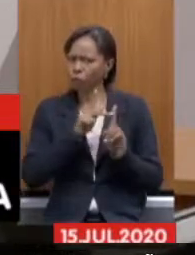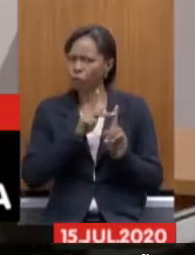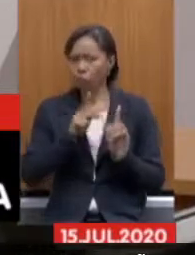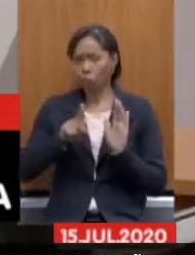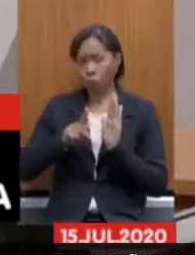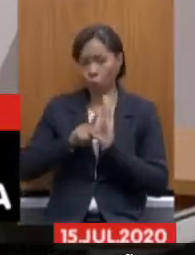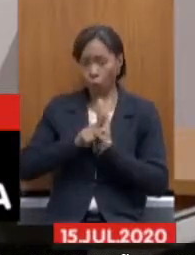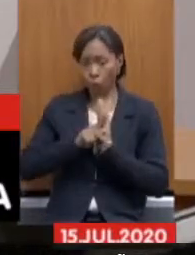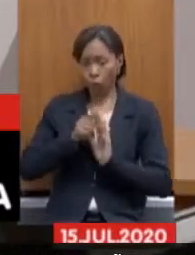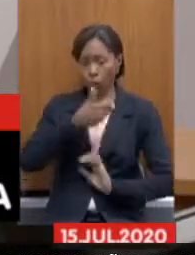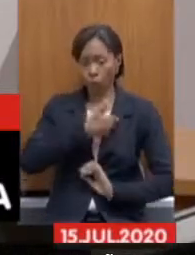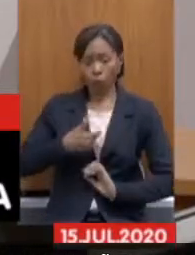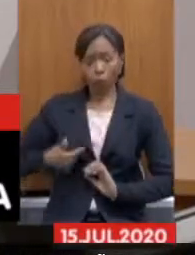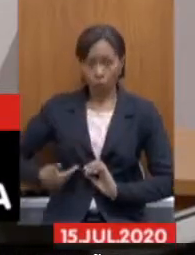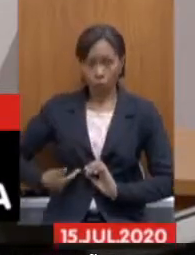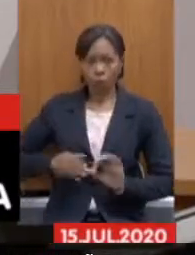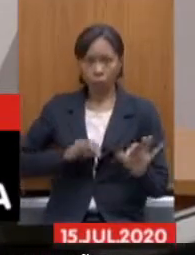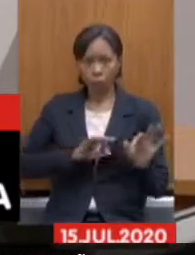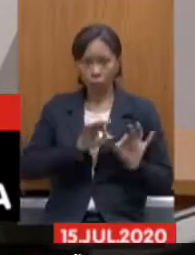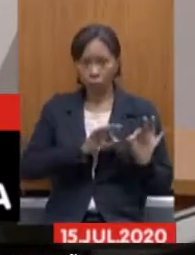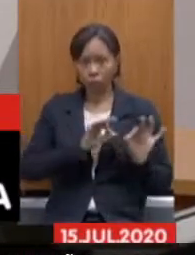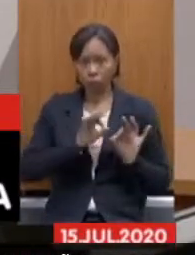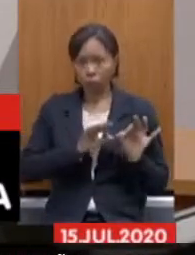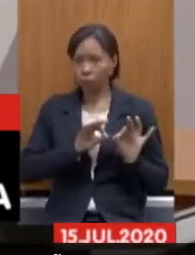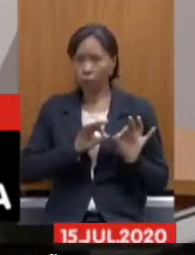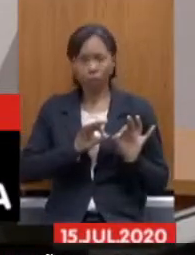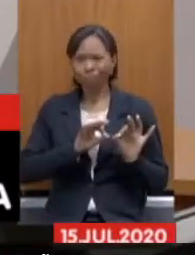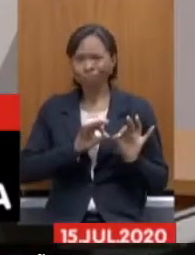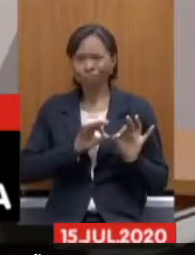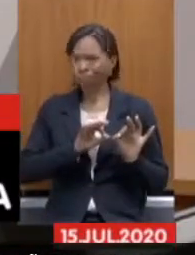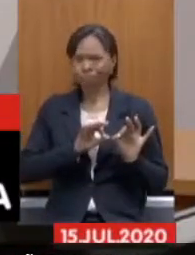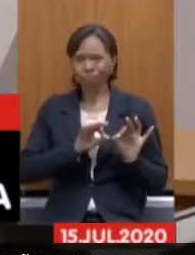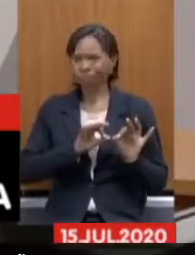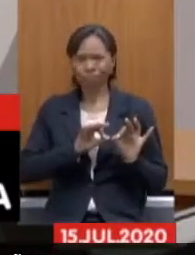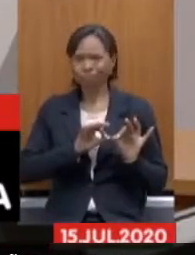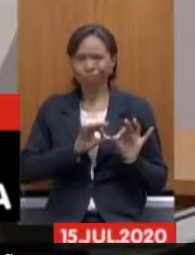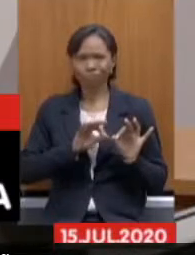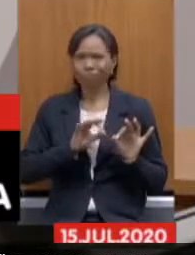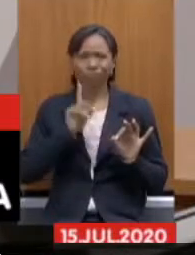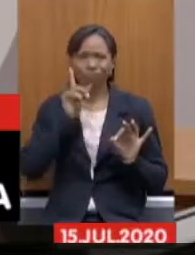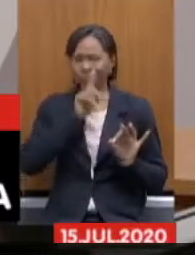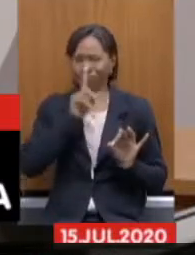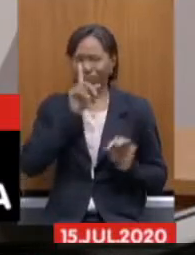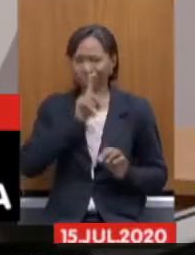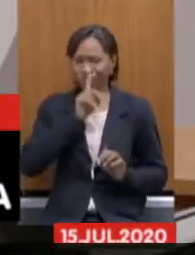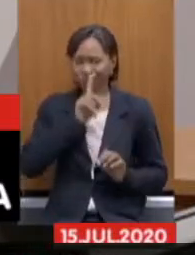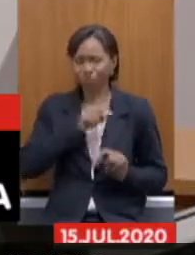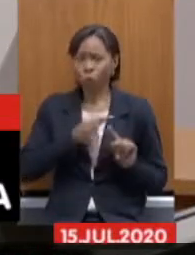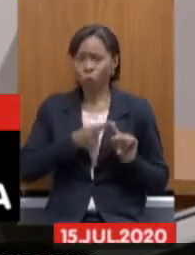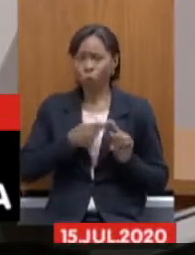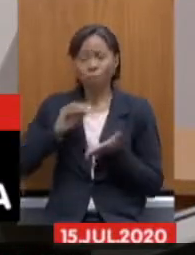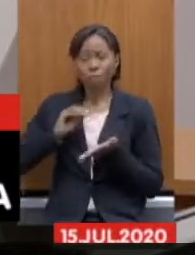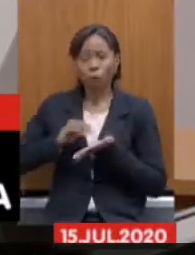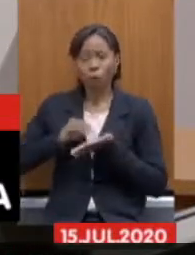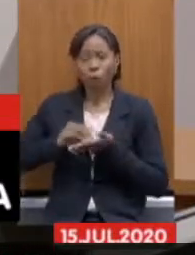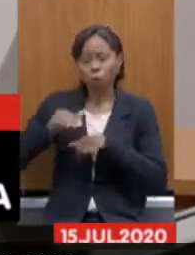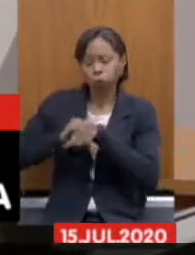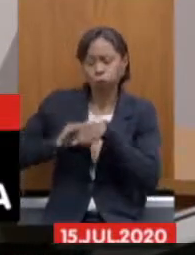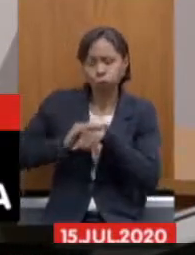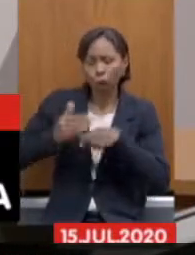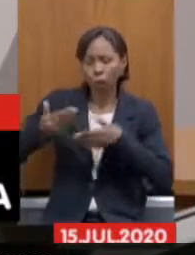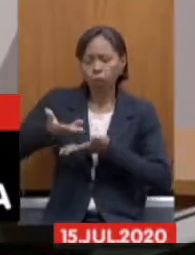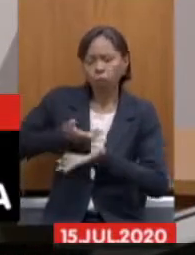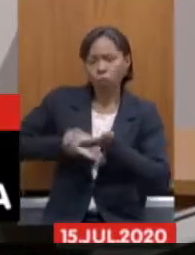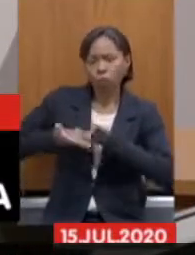forma é digo que foi mal feita né posso afirmar que não estiver discussão conosco nós estamos